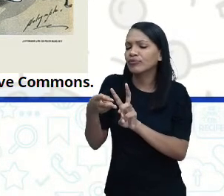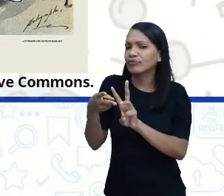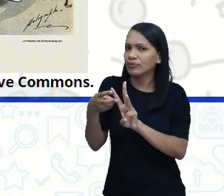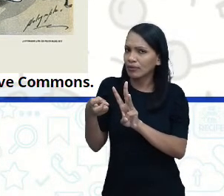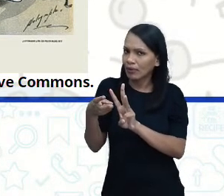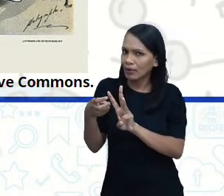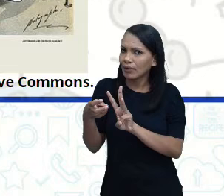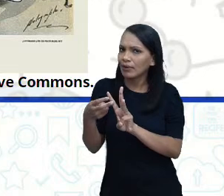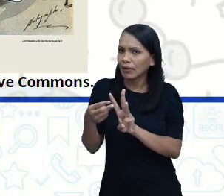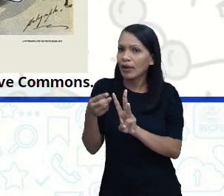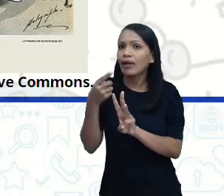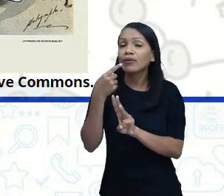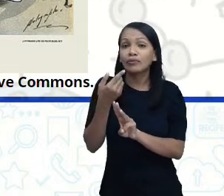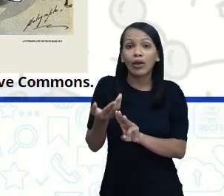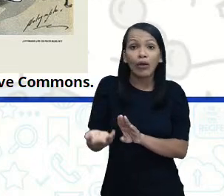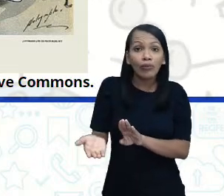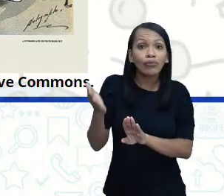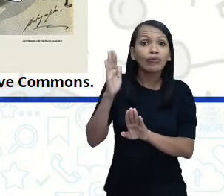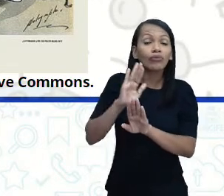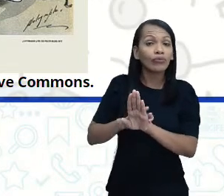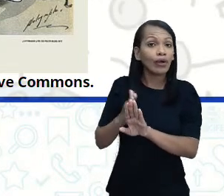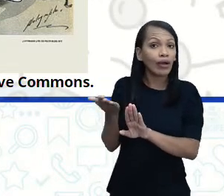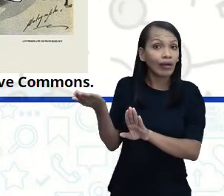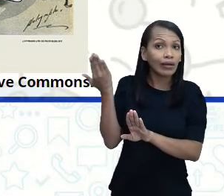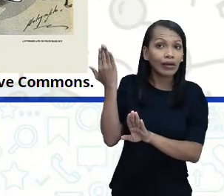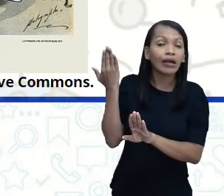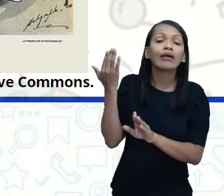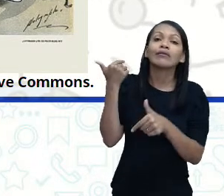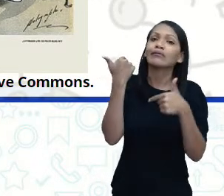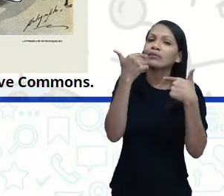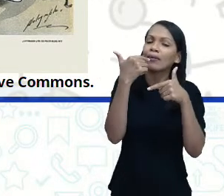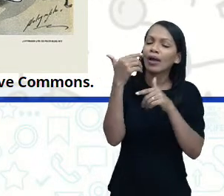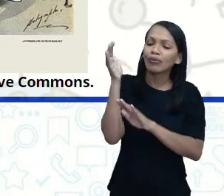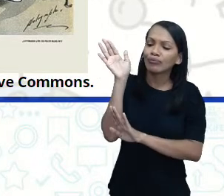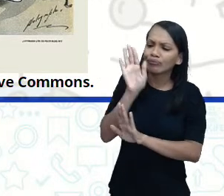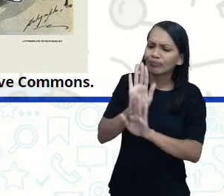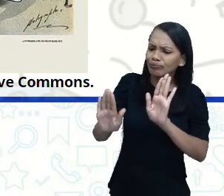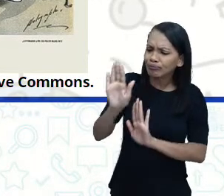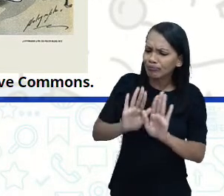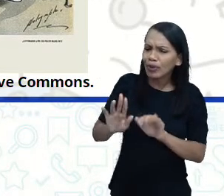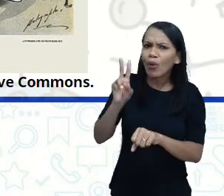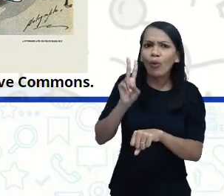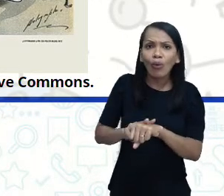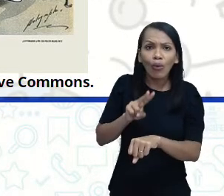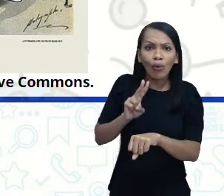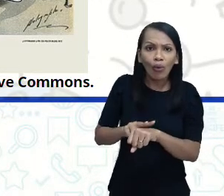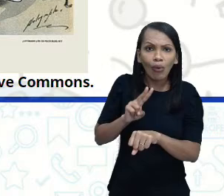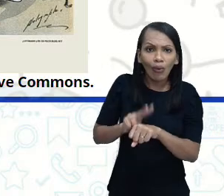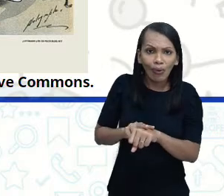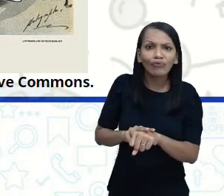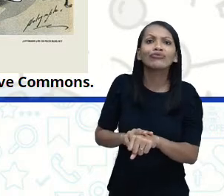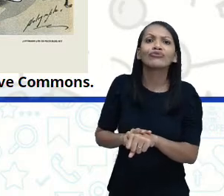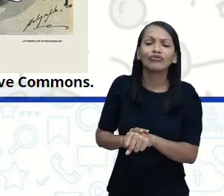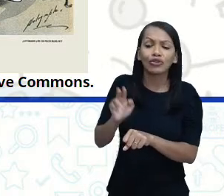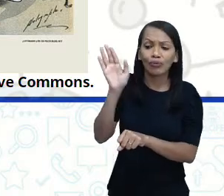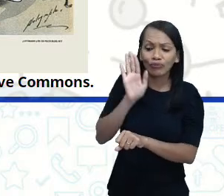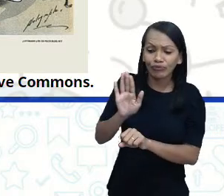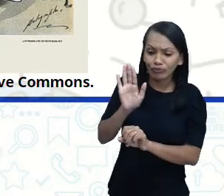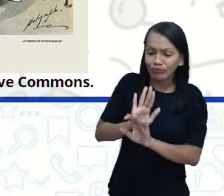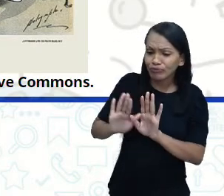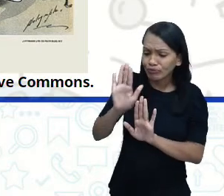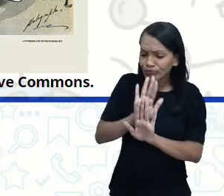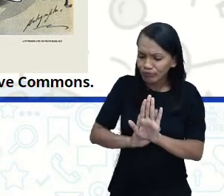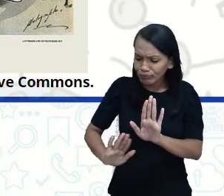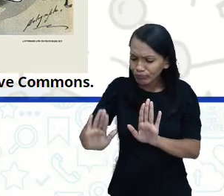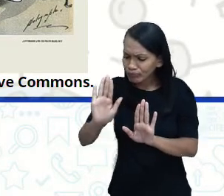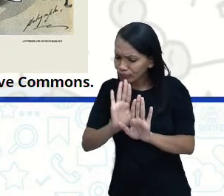atrás, trabalhando ali, ó, limpando, né, o vidro, né? E essa imagem ela traz uma simbologia para a gente,